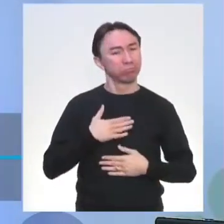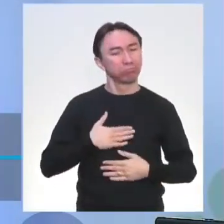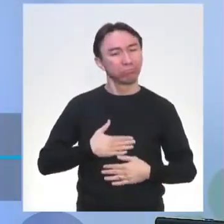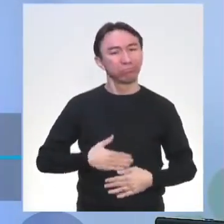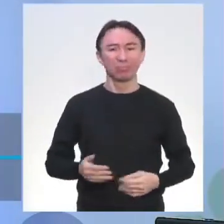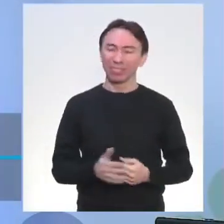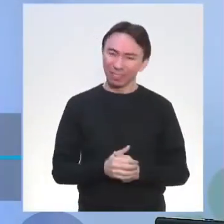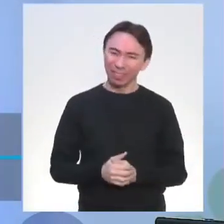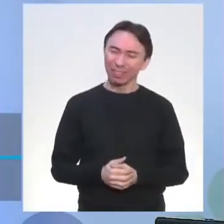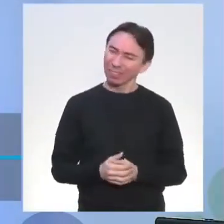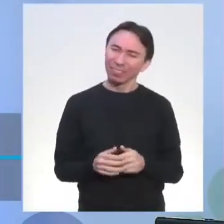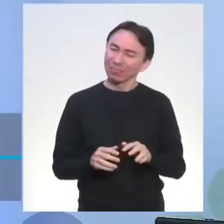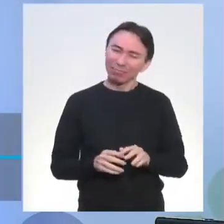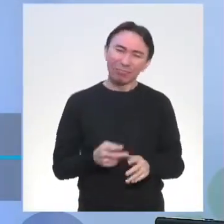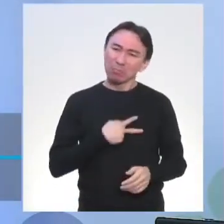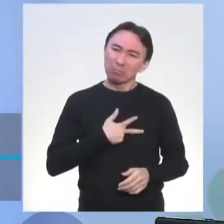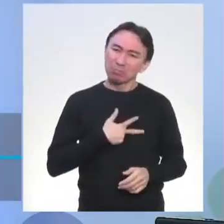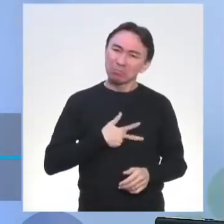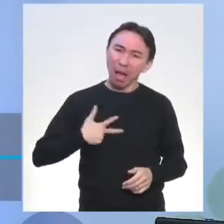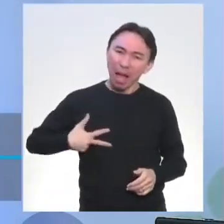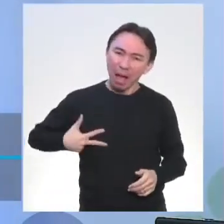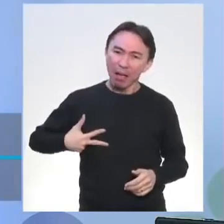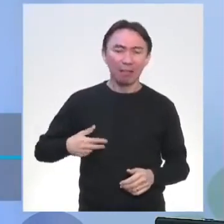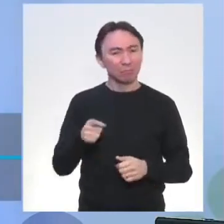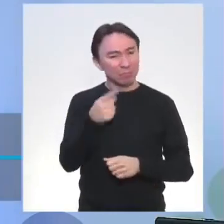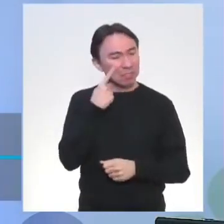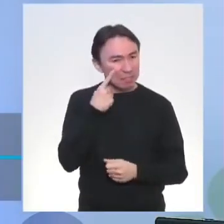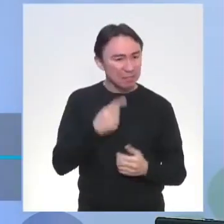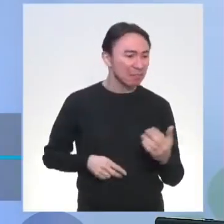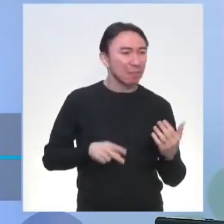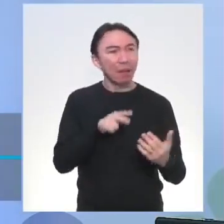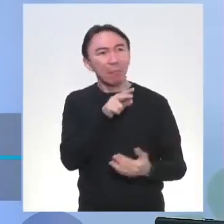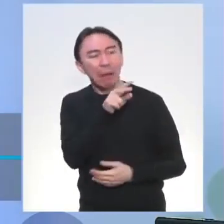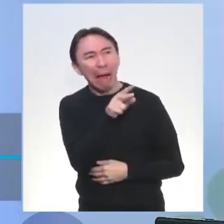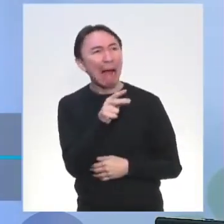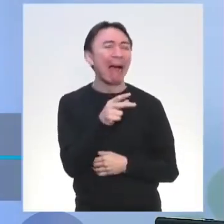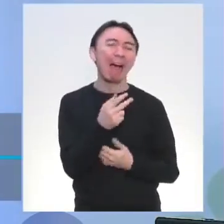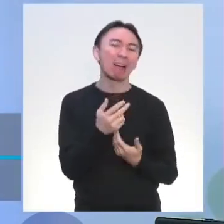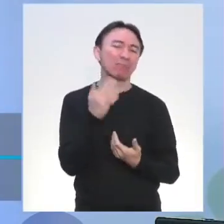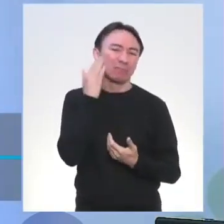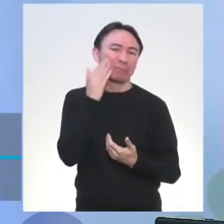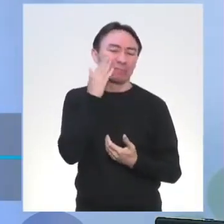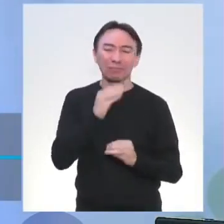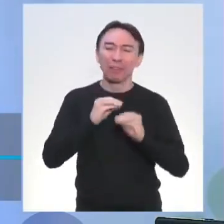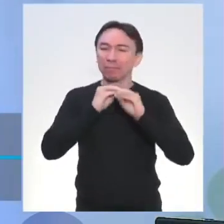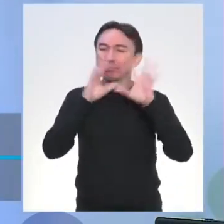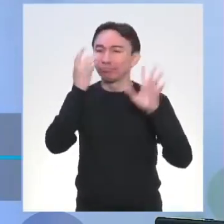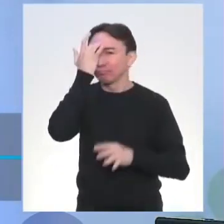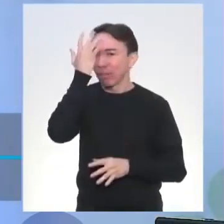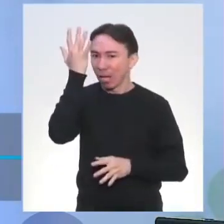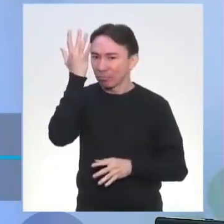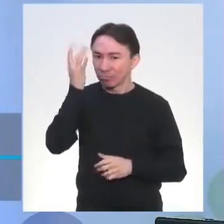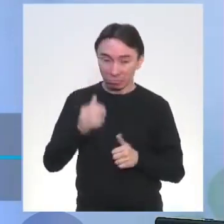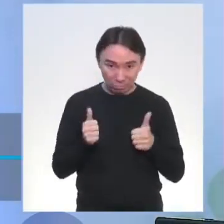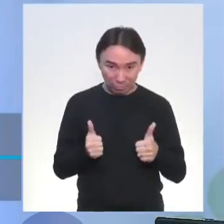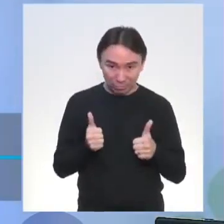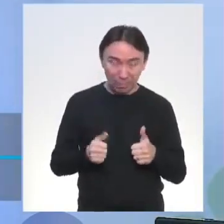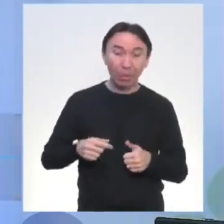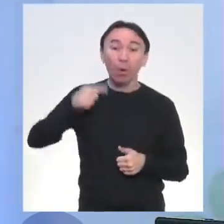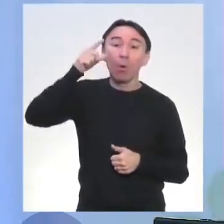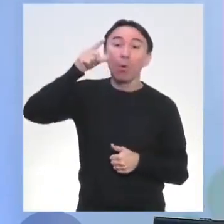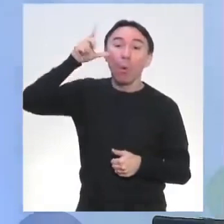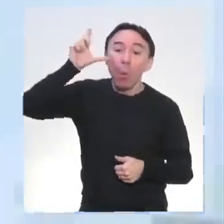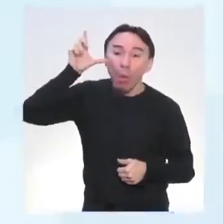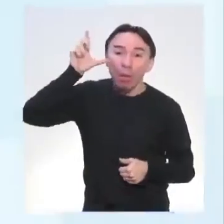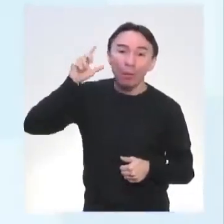é muito sossegado, é muito intuitivo, você vai ver como é fácil, tá? Vamos recordar o que a gente viu ontem? Vamos lá? Ó, a